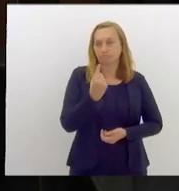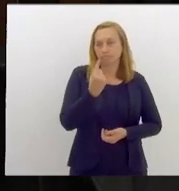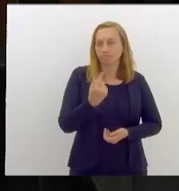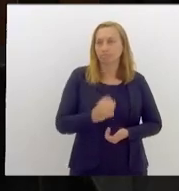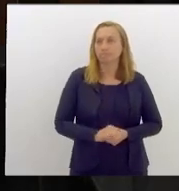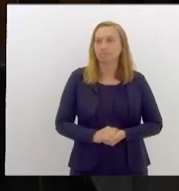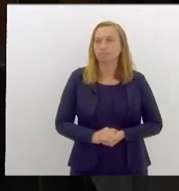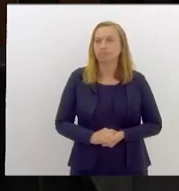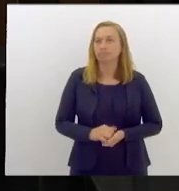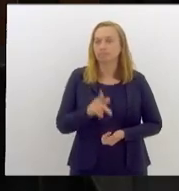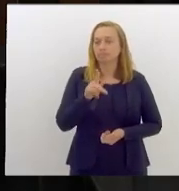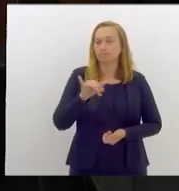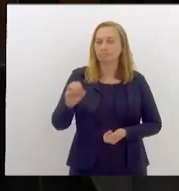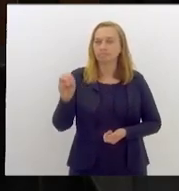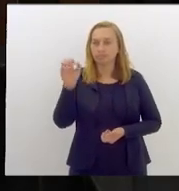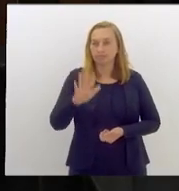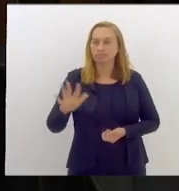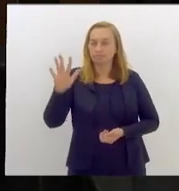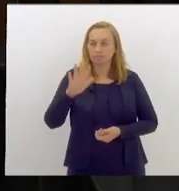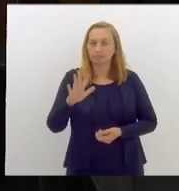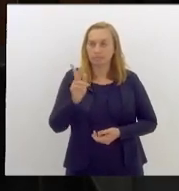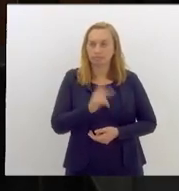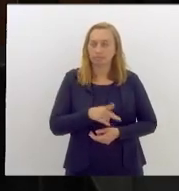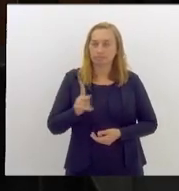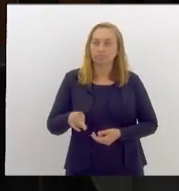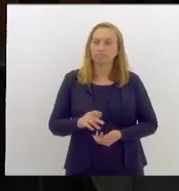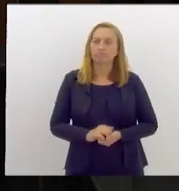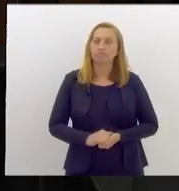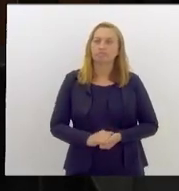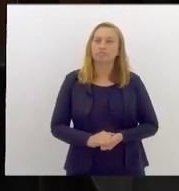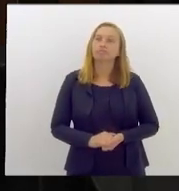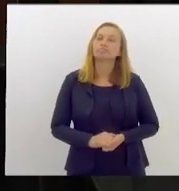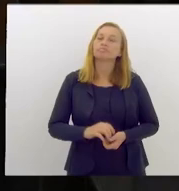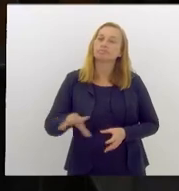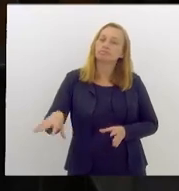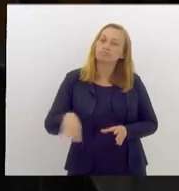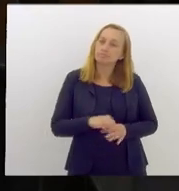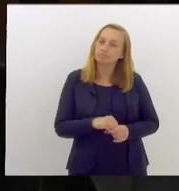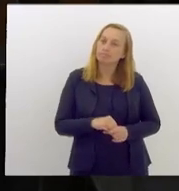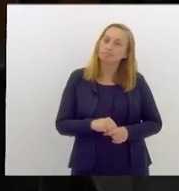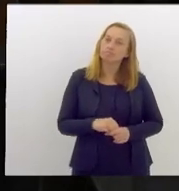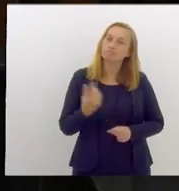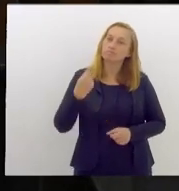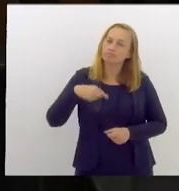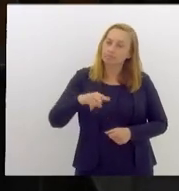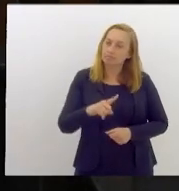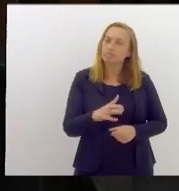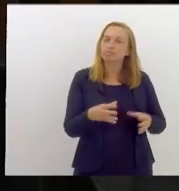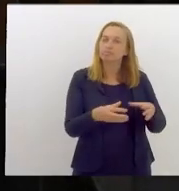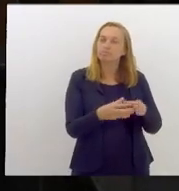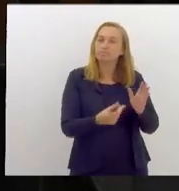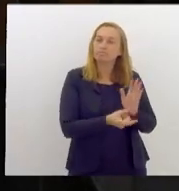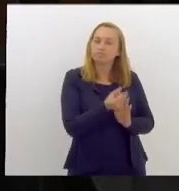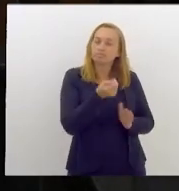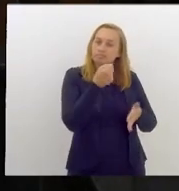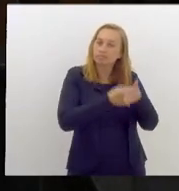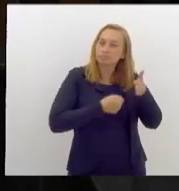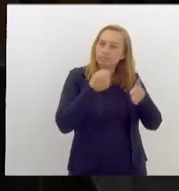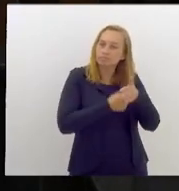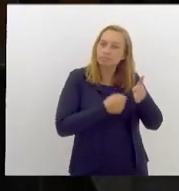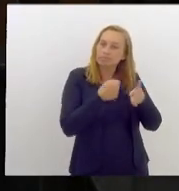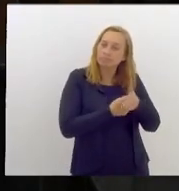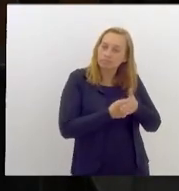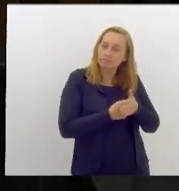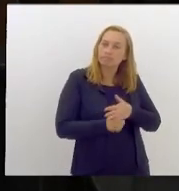o piso Nacional do magistério que eu emendei que eu fui na comissão de orçamento lutar para que